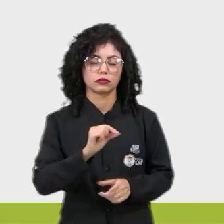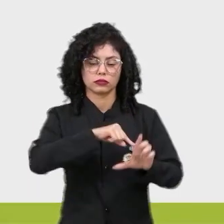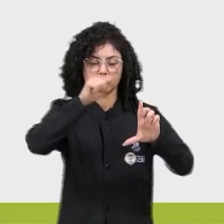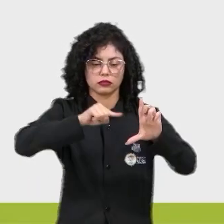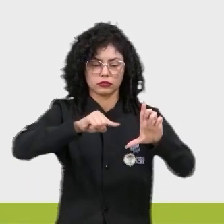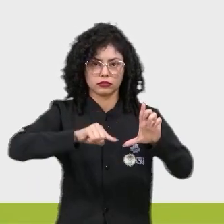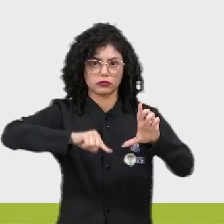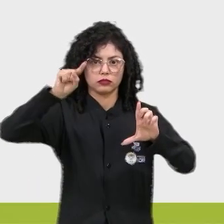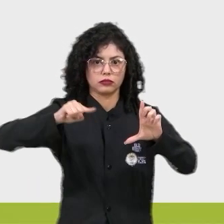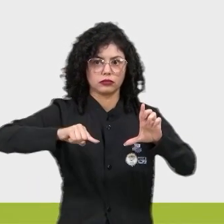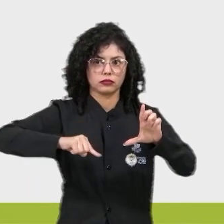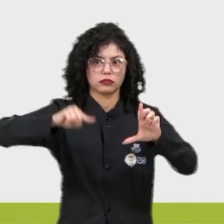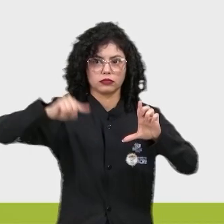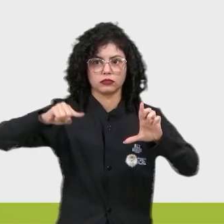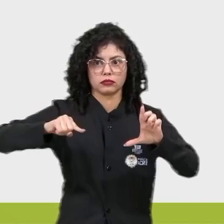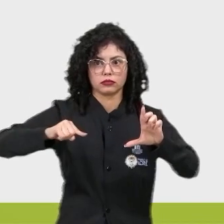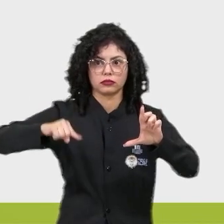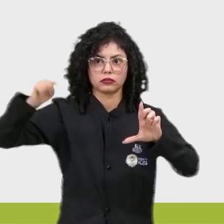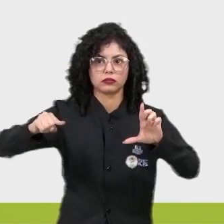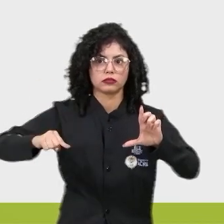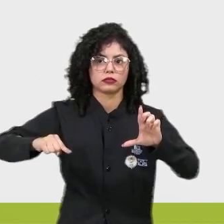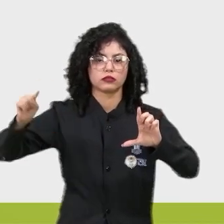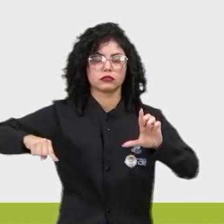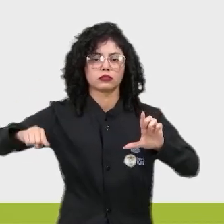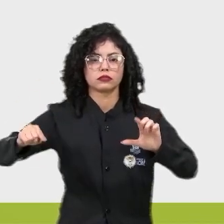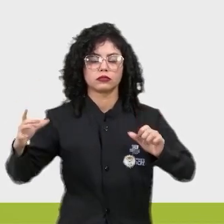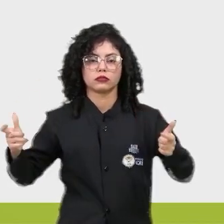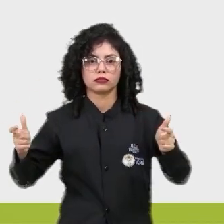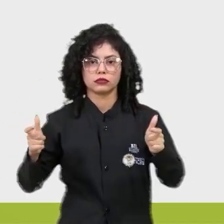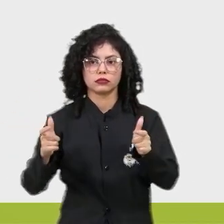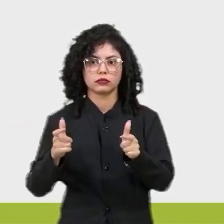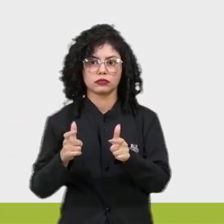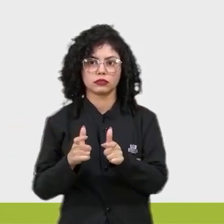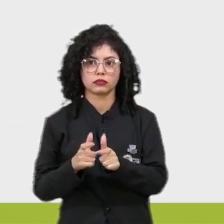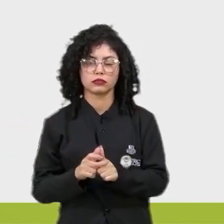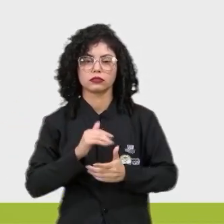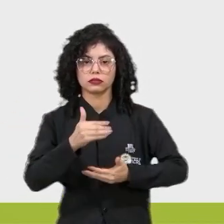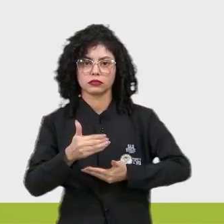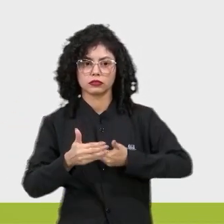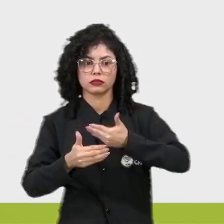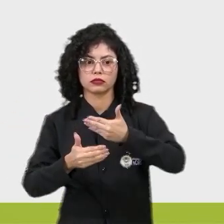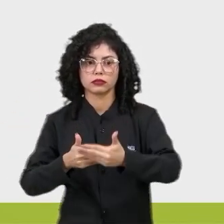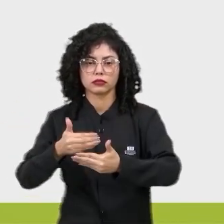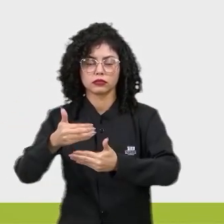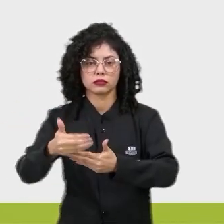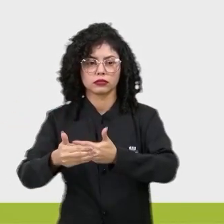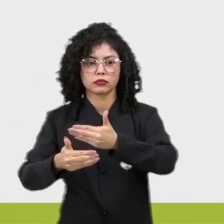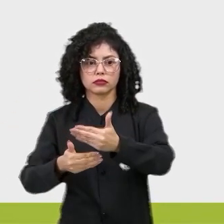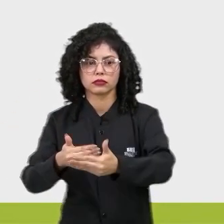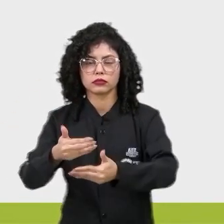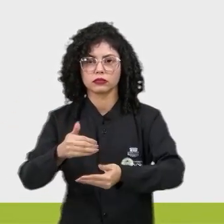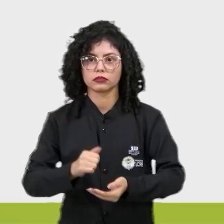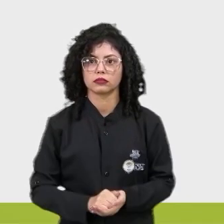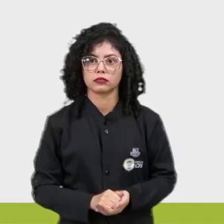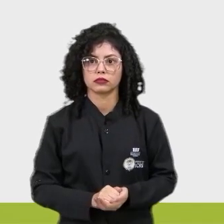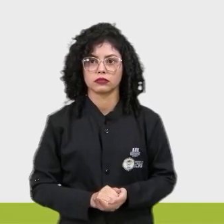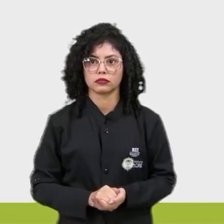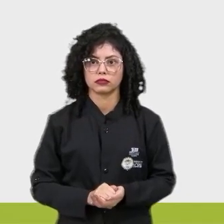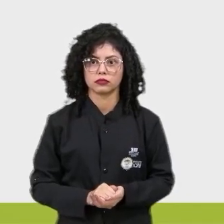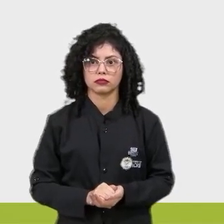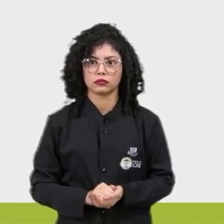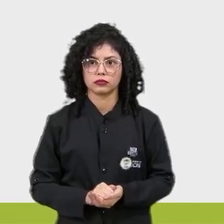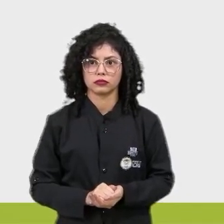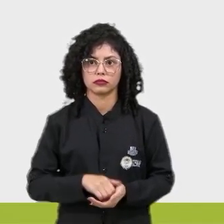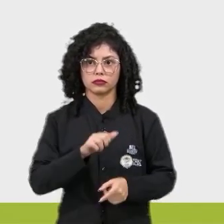indicado. Essa pressão ela vai diminuindo ao longo do A, B,